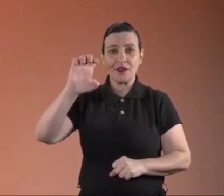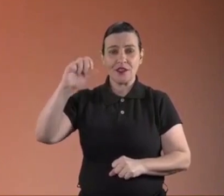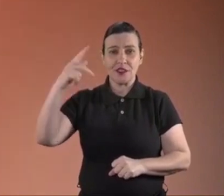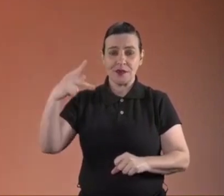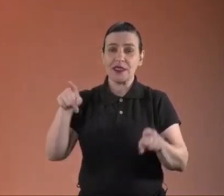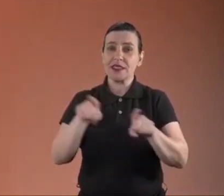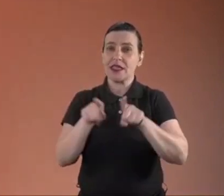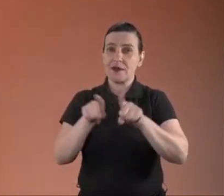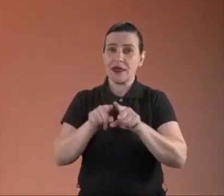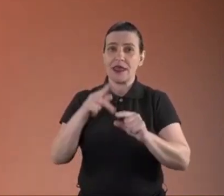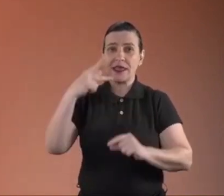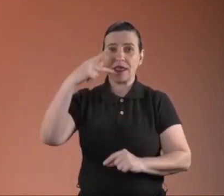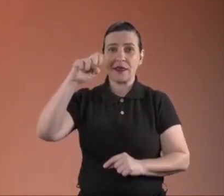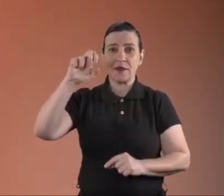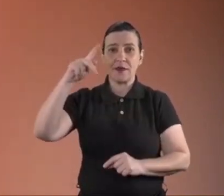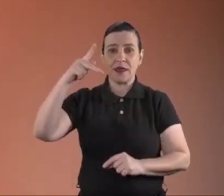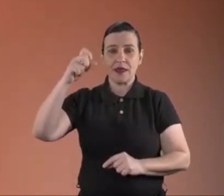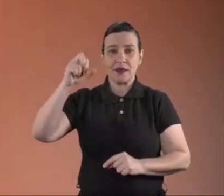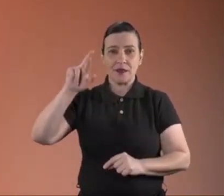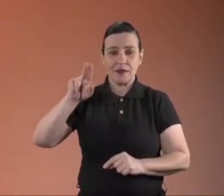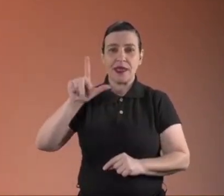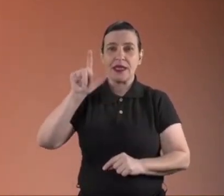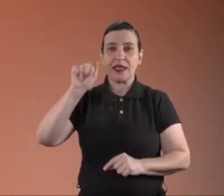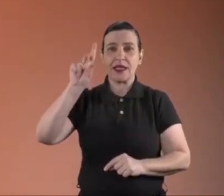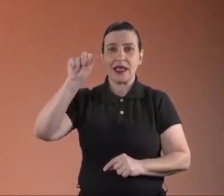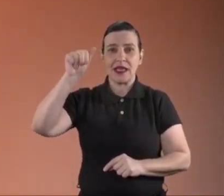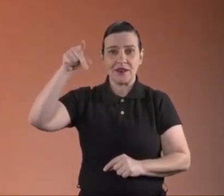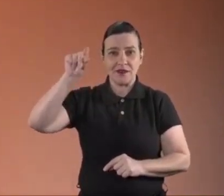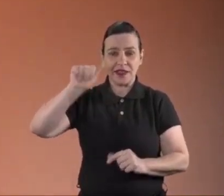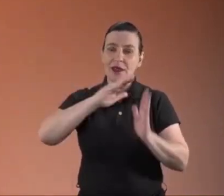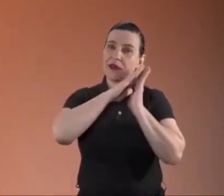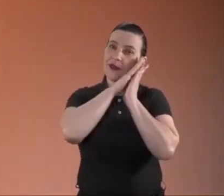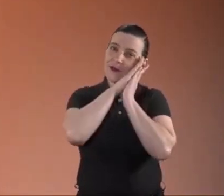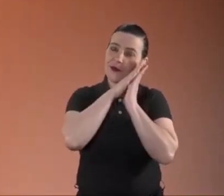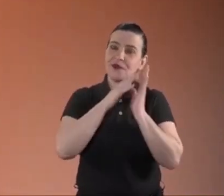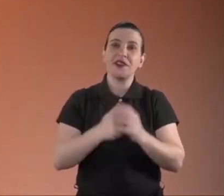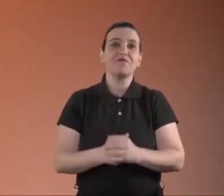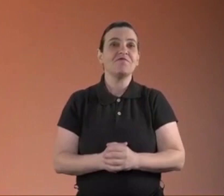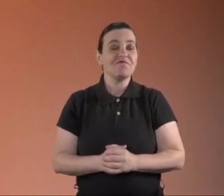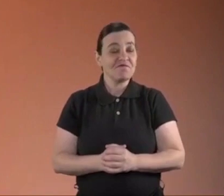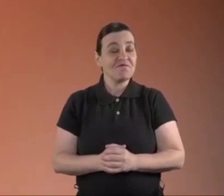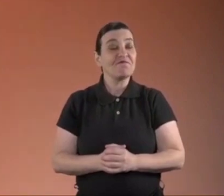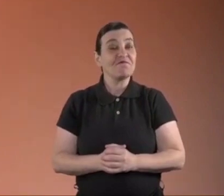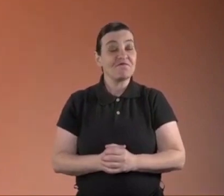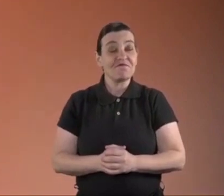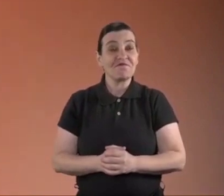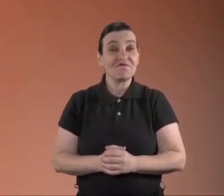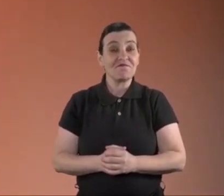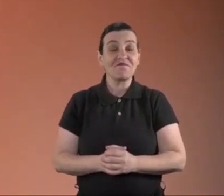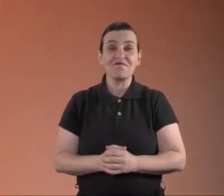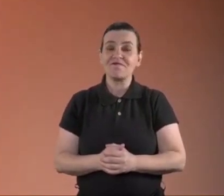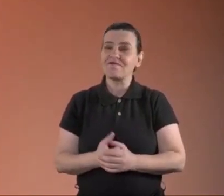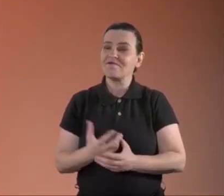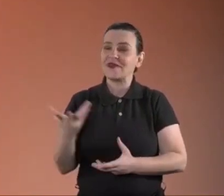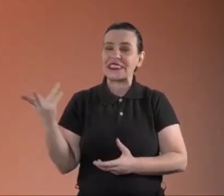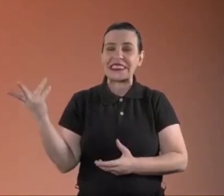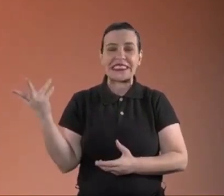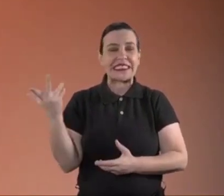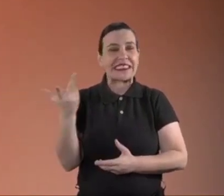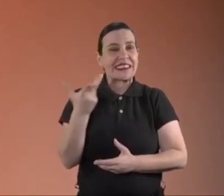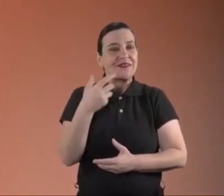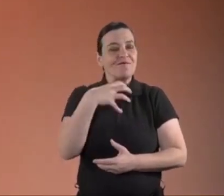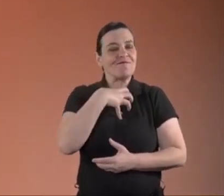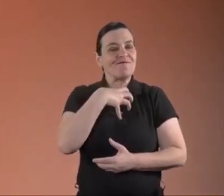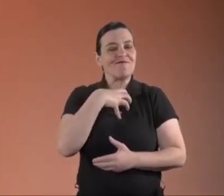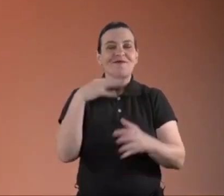uso Paper Mate, a lavanda para dormir. E, assim, é muito sensacional. Eu fico